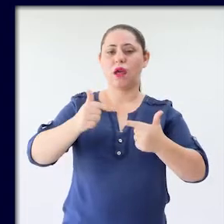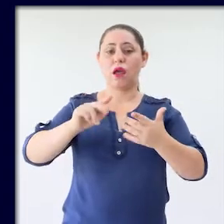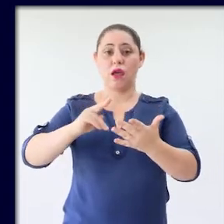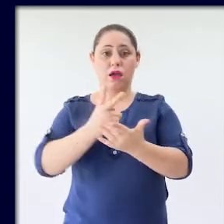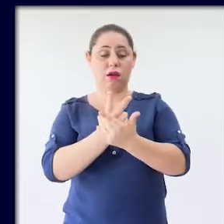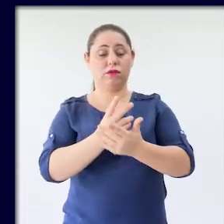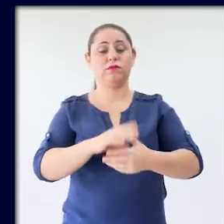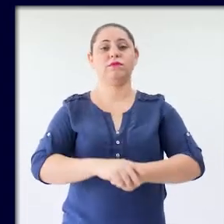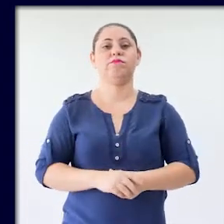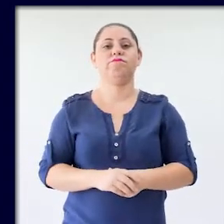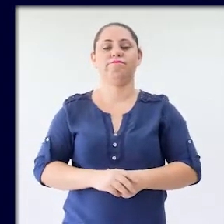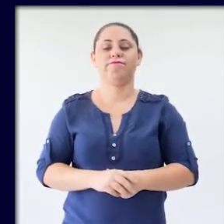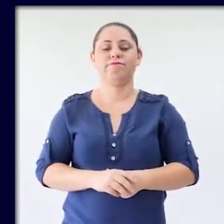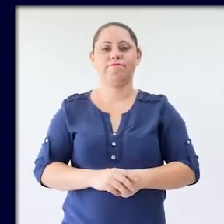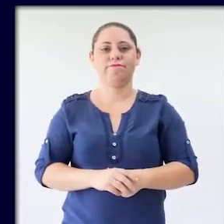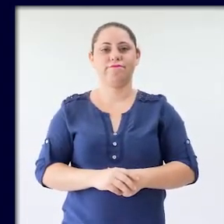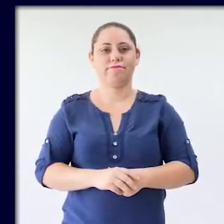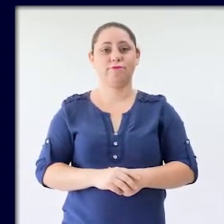irregular?